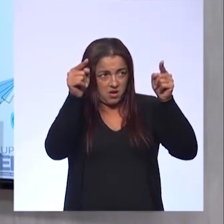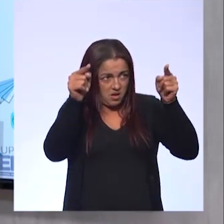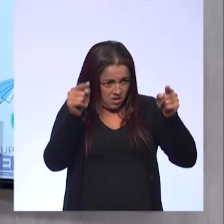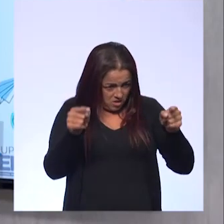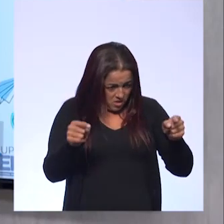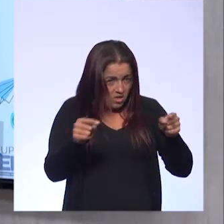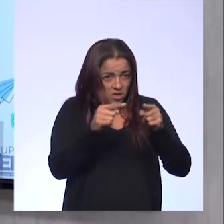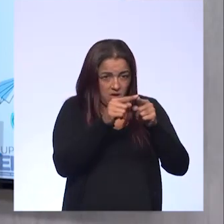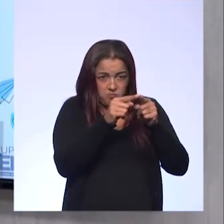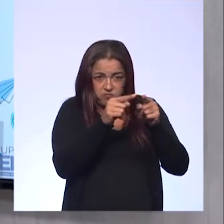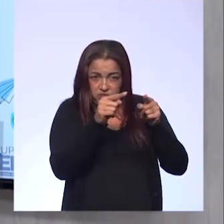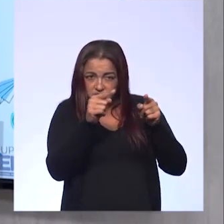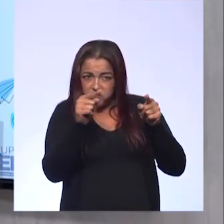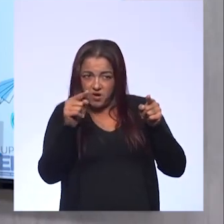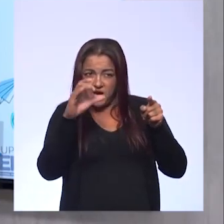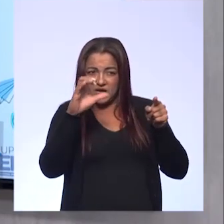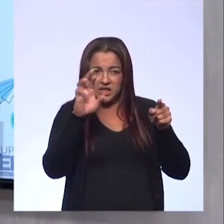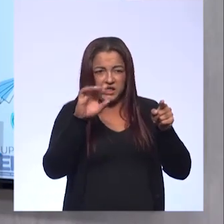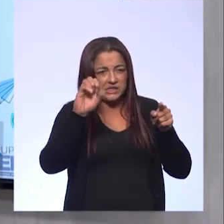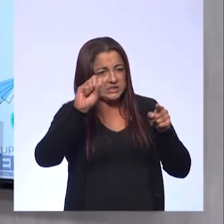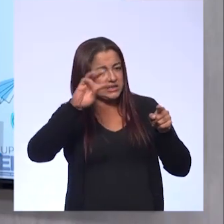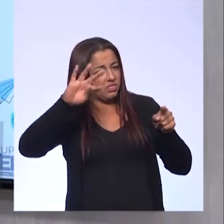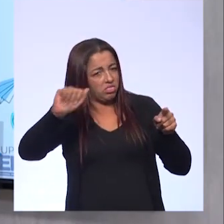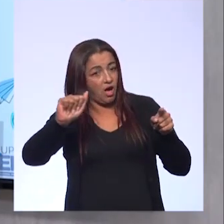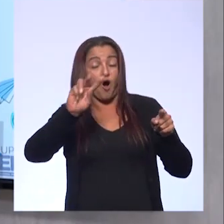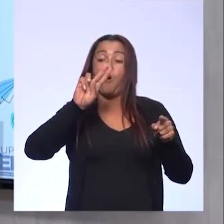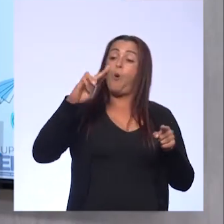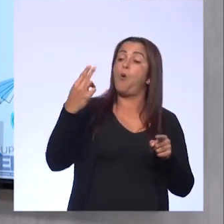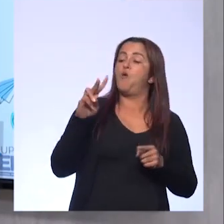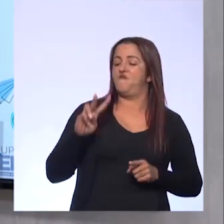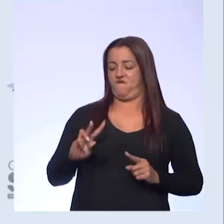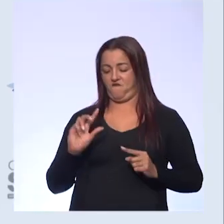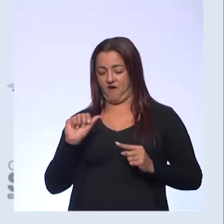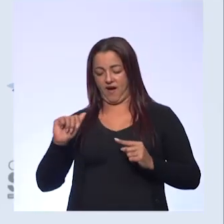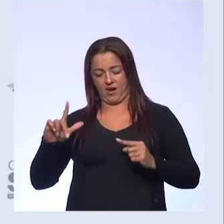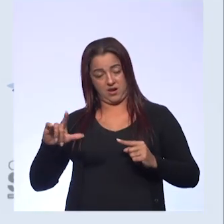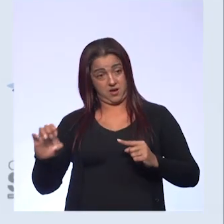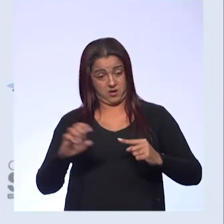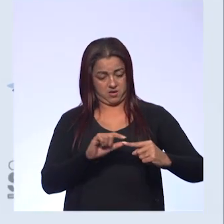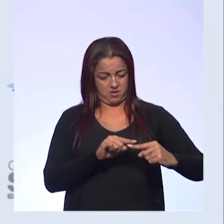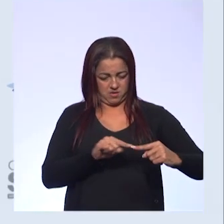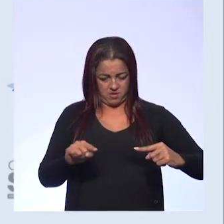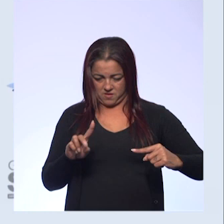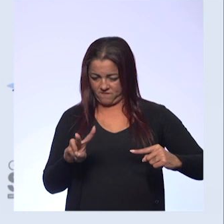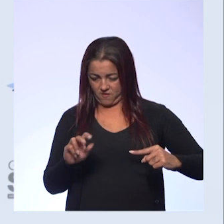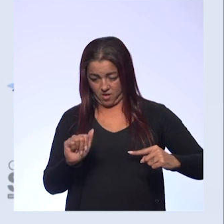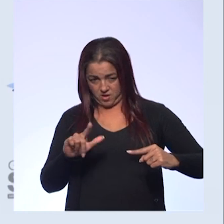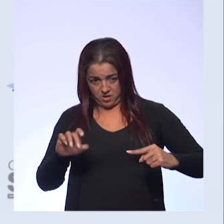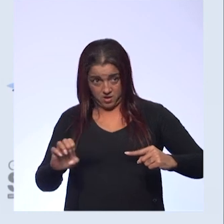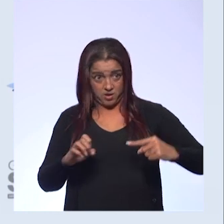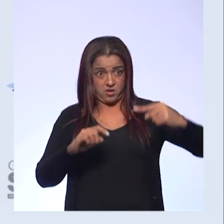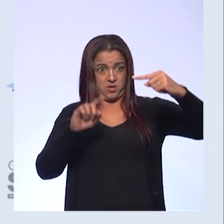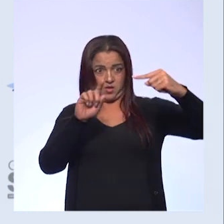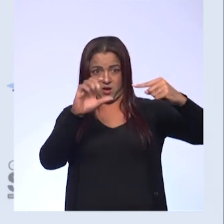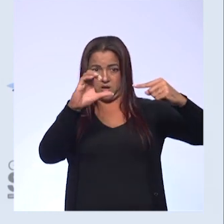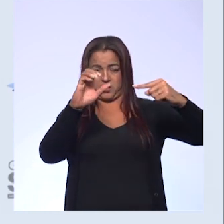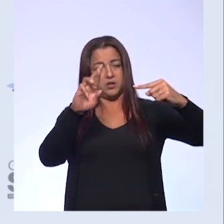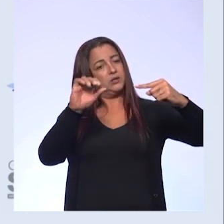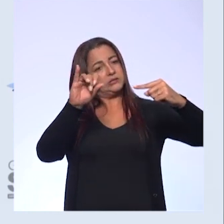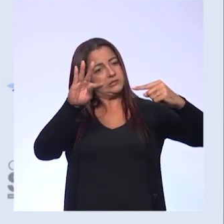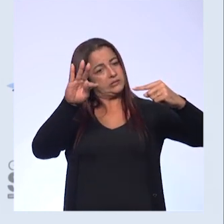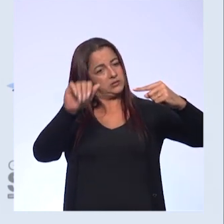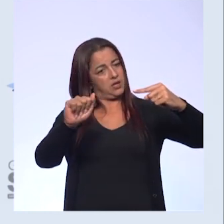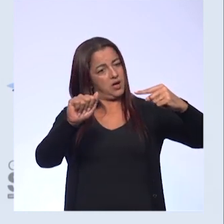cripta ou de um vale é um vale isso é o que nós te amaremos de lambida o lambida é o comprimento